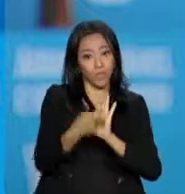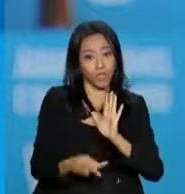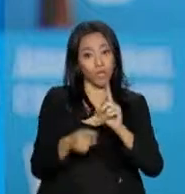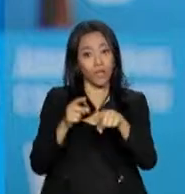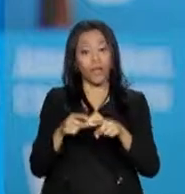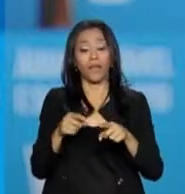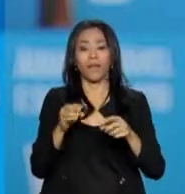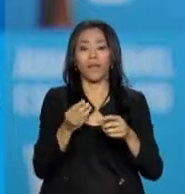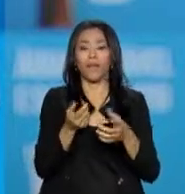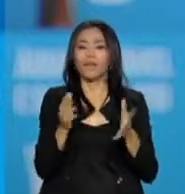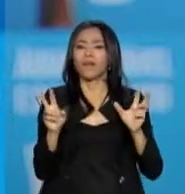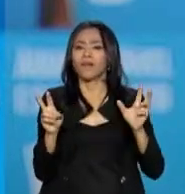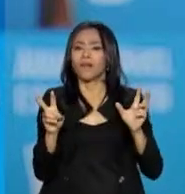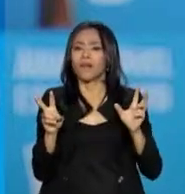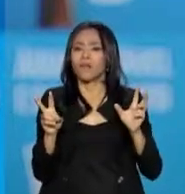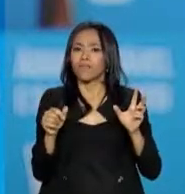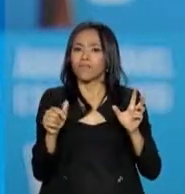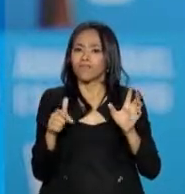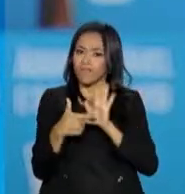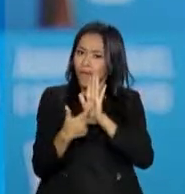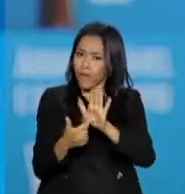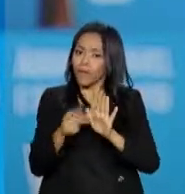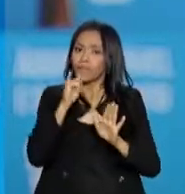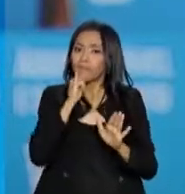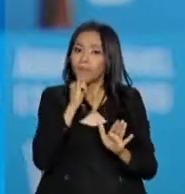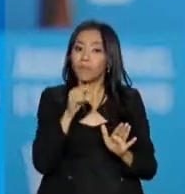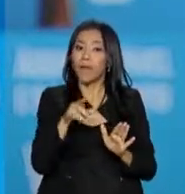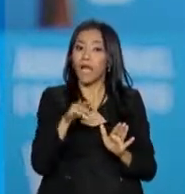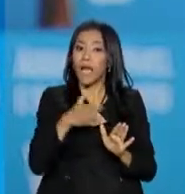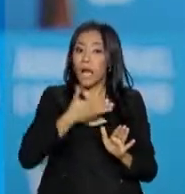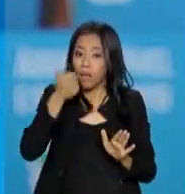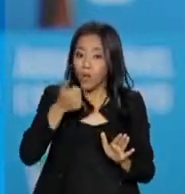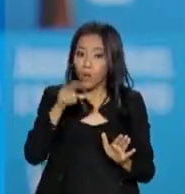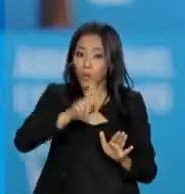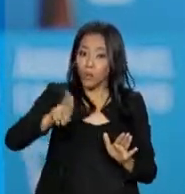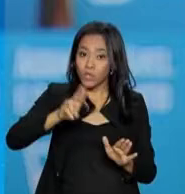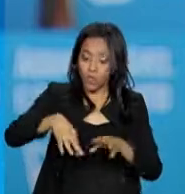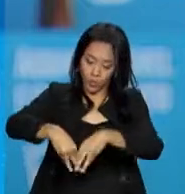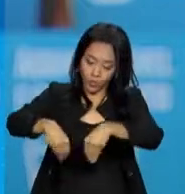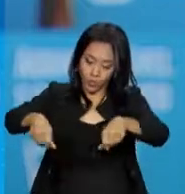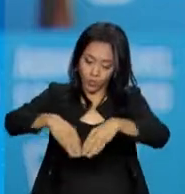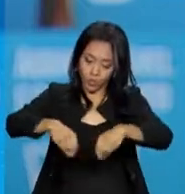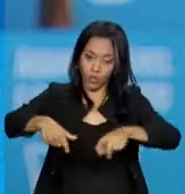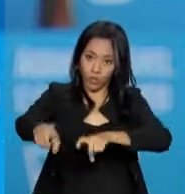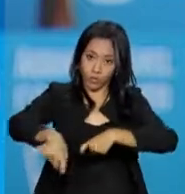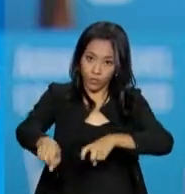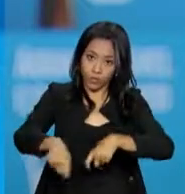ele melhorou a qualidade, são as soluções verdes, a melhoria do uso do solo, da agricultura,